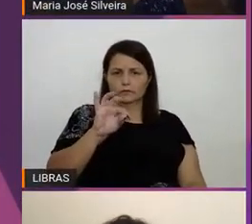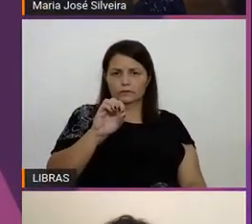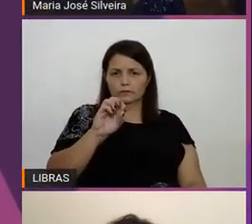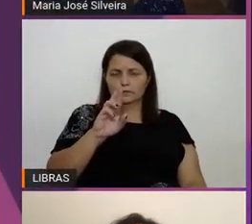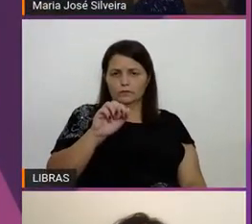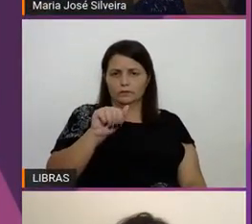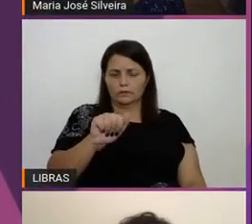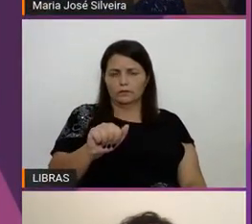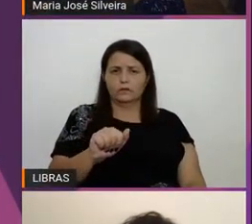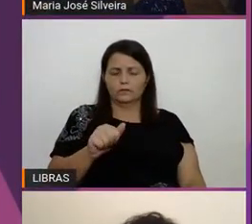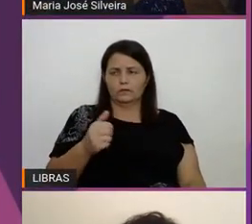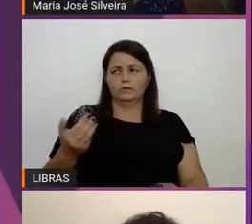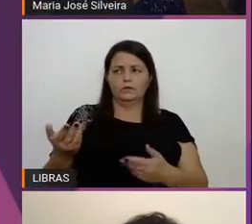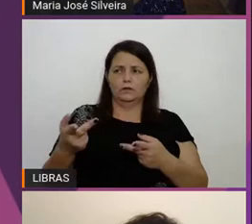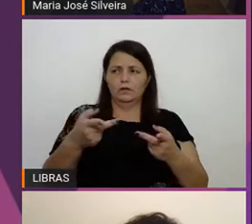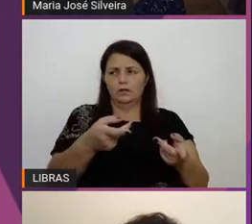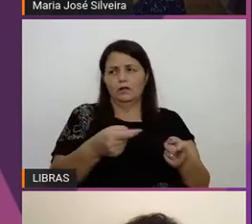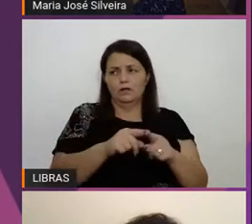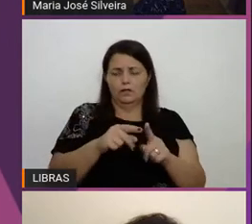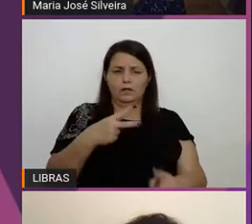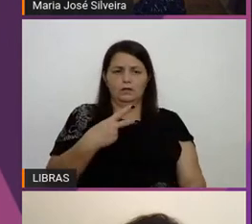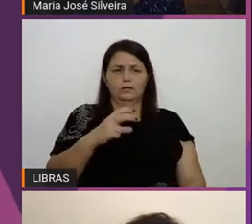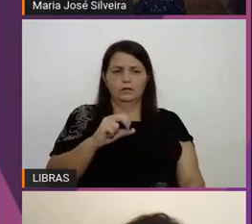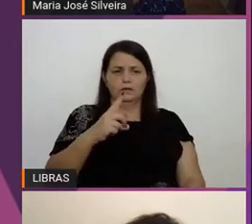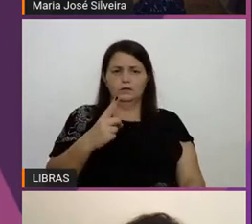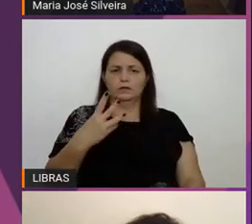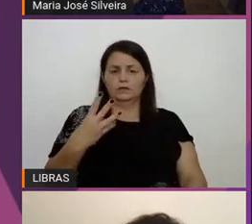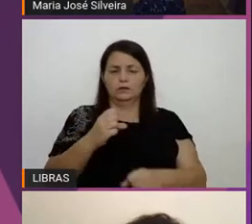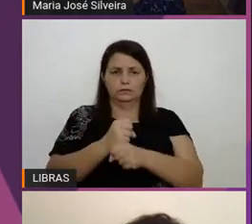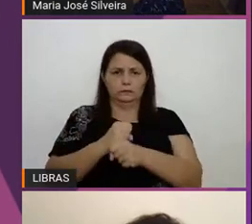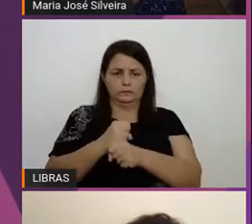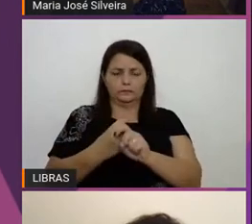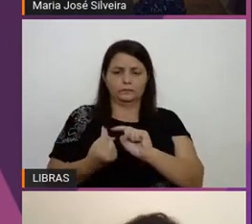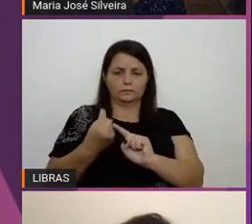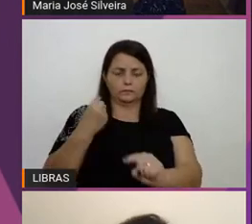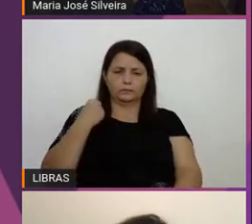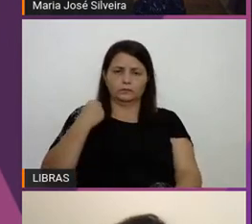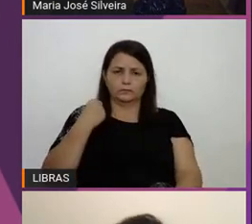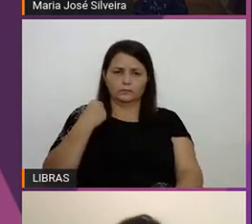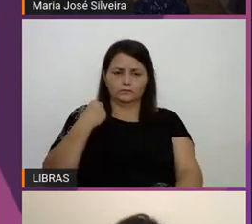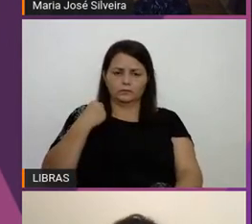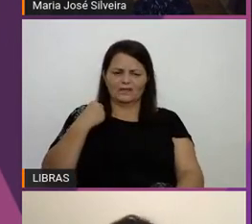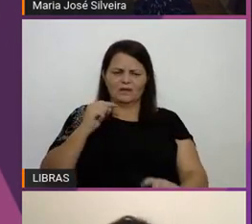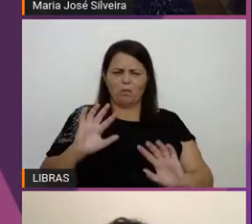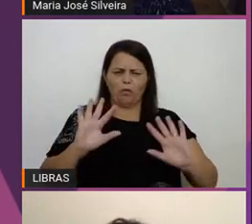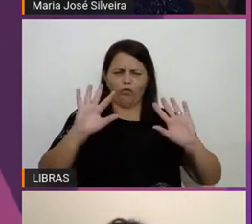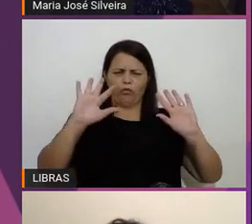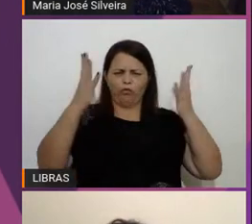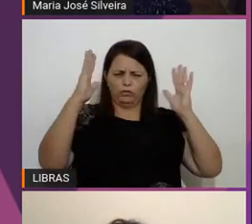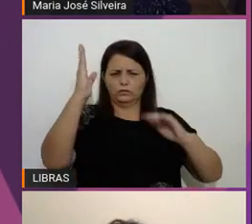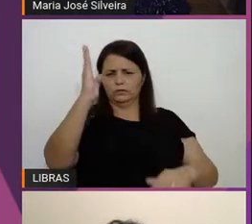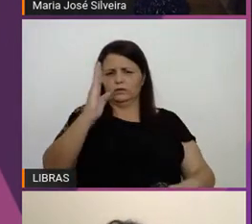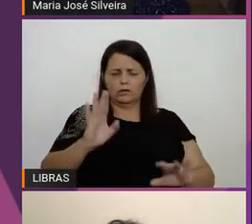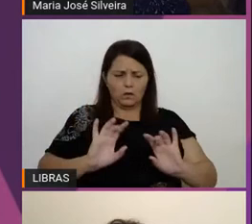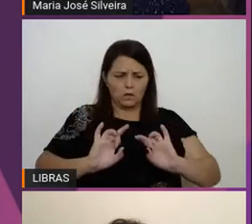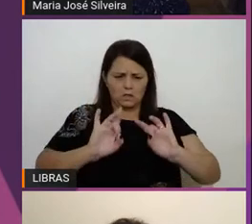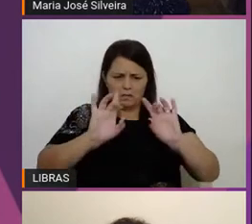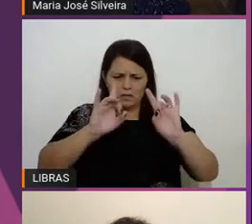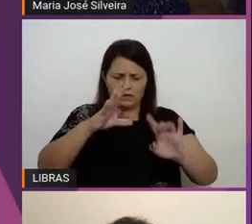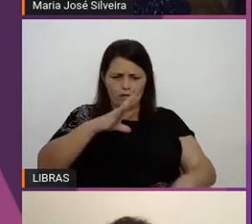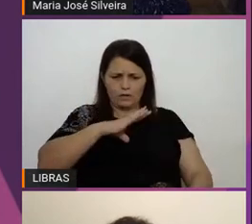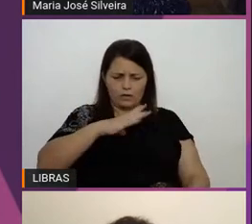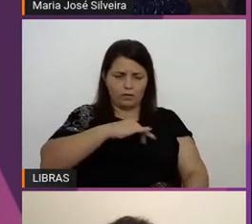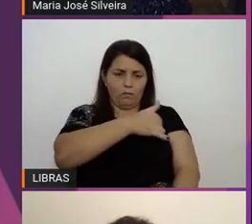apresenta estamos em 2014 a euforia no Brasil especialmente na Cidade